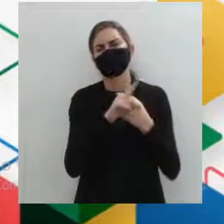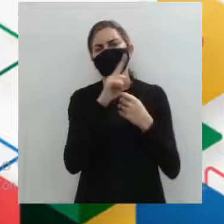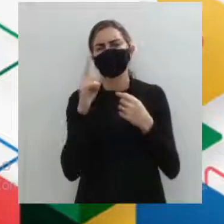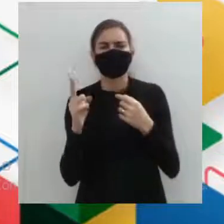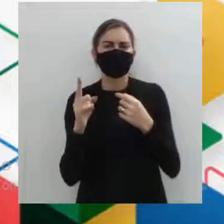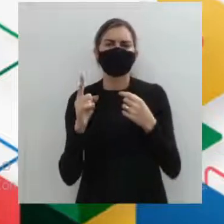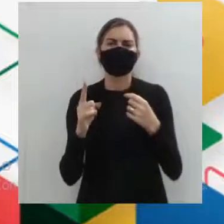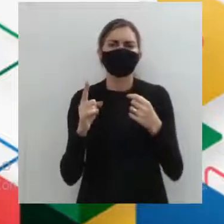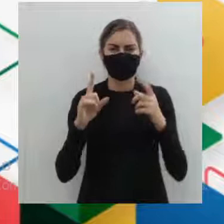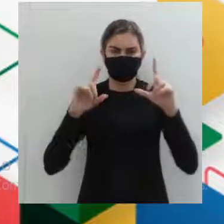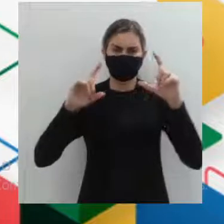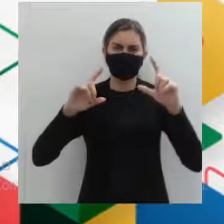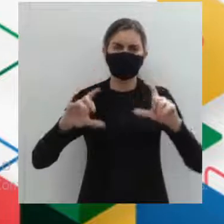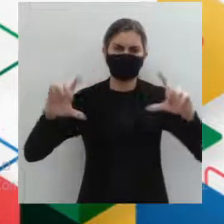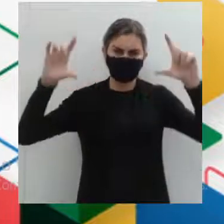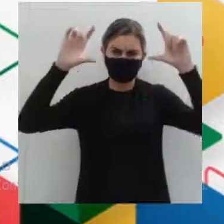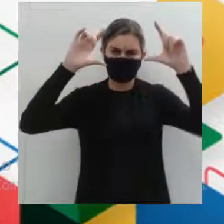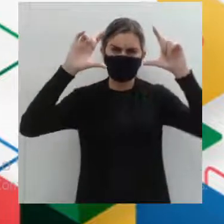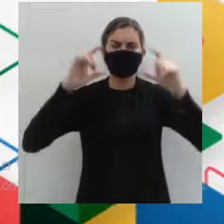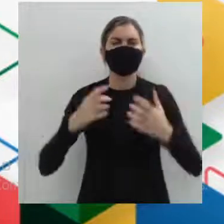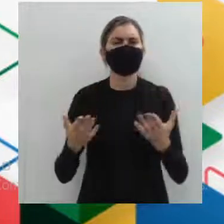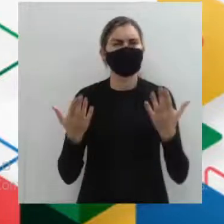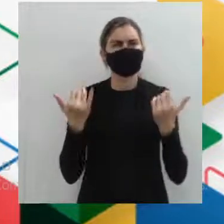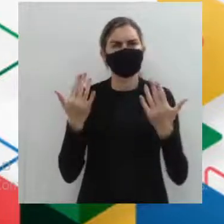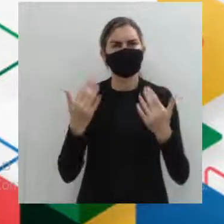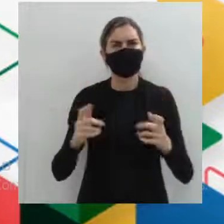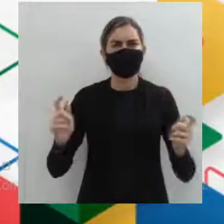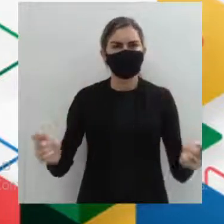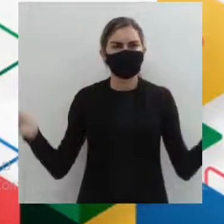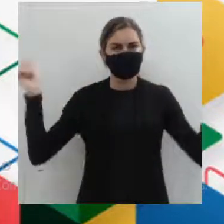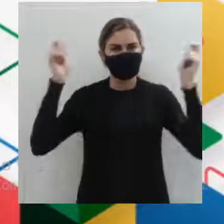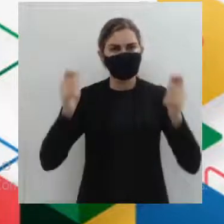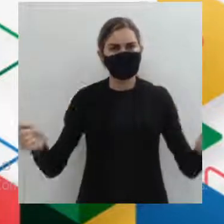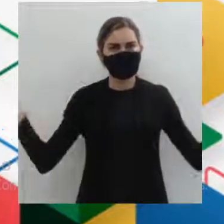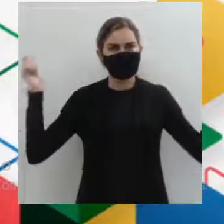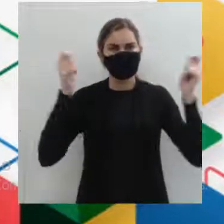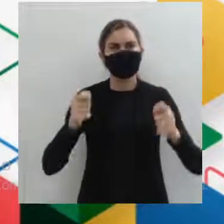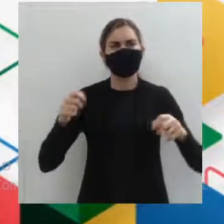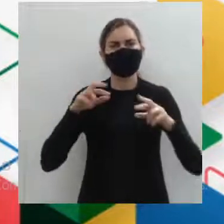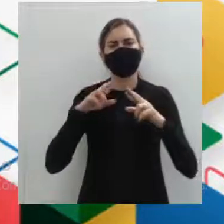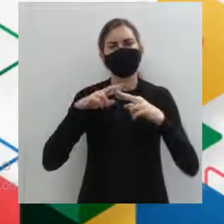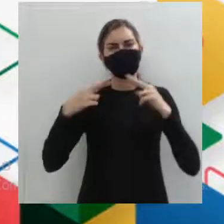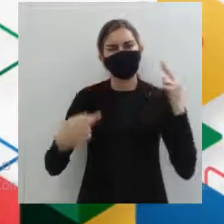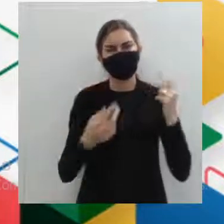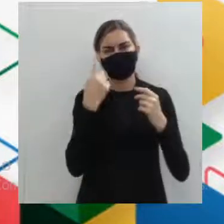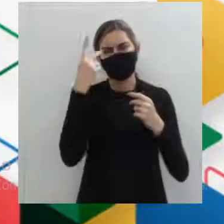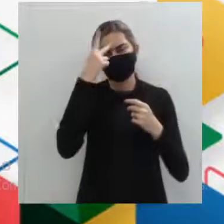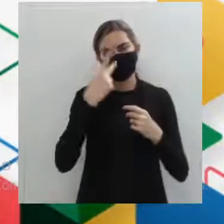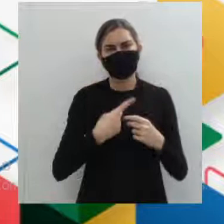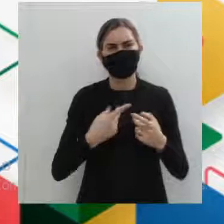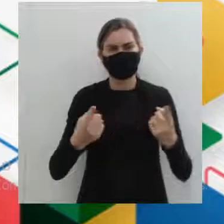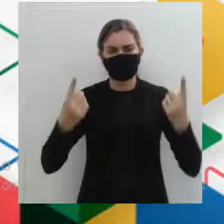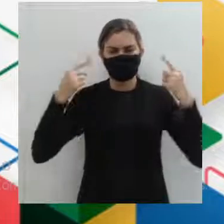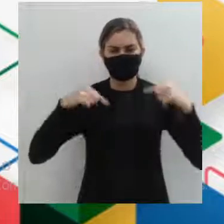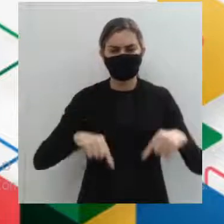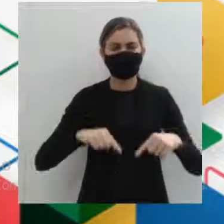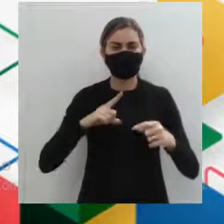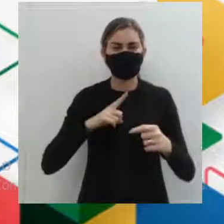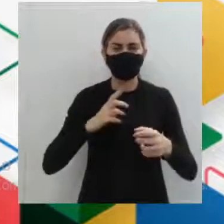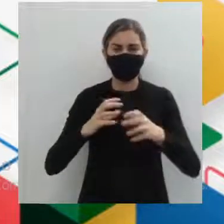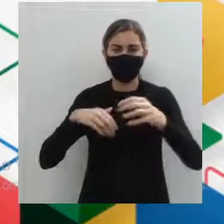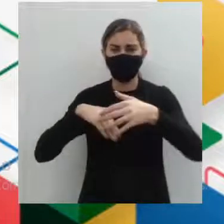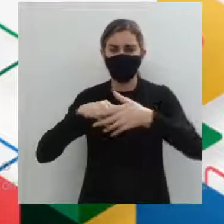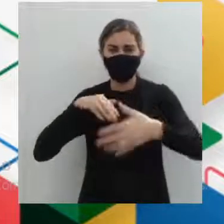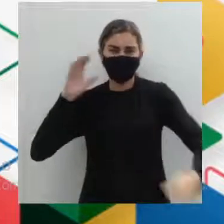direita superior, um jovem, alguns jovens pulando corda individualmente. E abaixo nós temos o queimado.